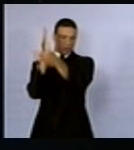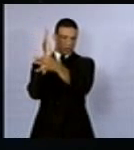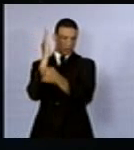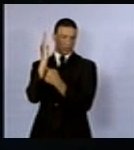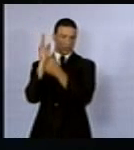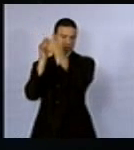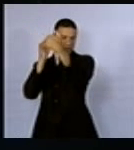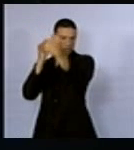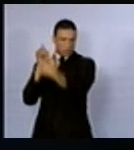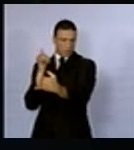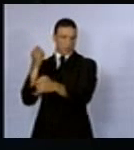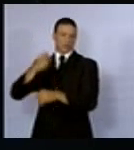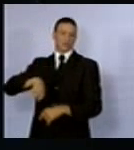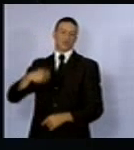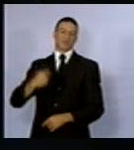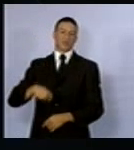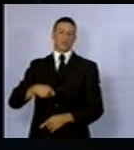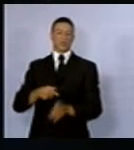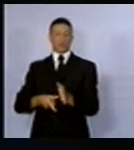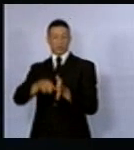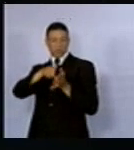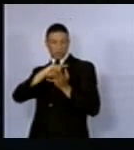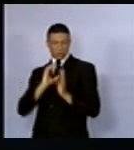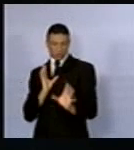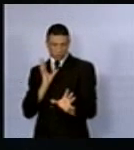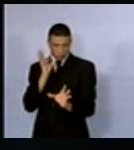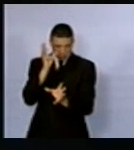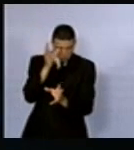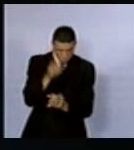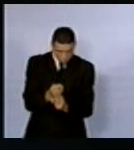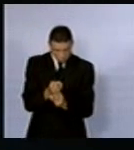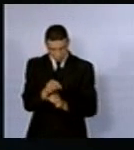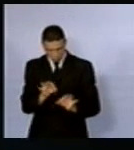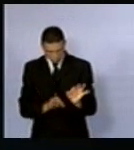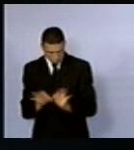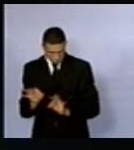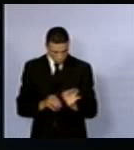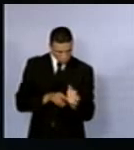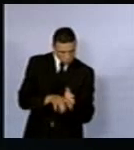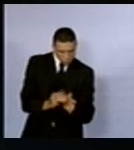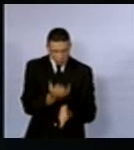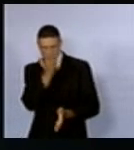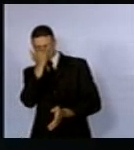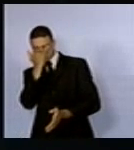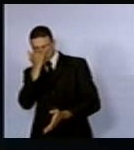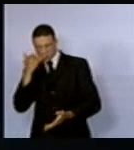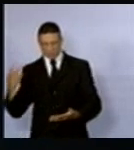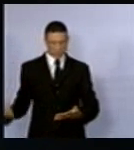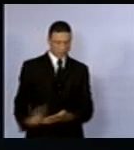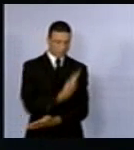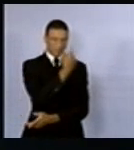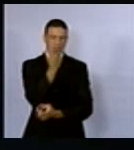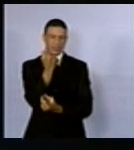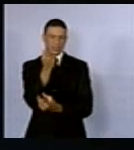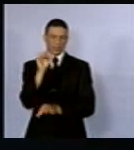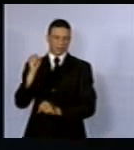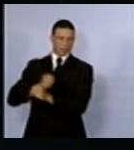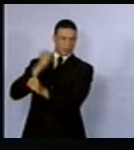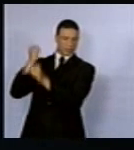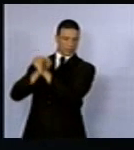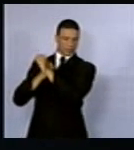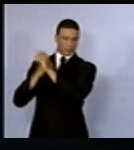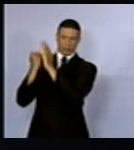necessárias. Então, quando nós fizemos o cálculo dessa consequência, bom, se nós tivermos que dotar nossas